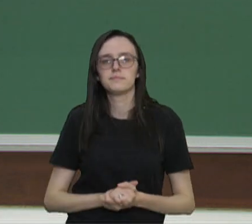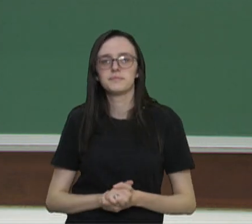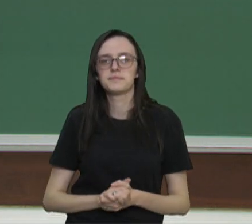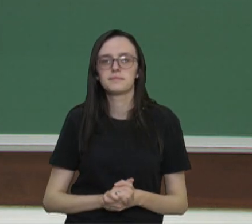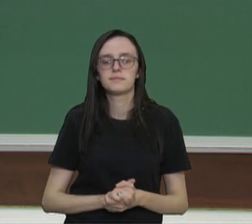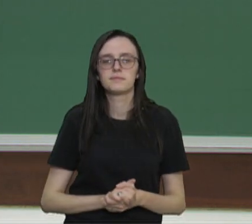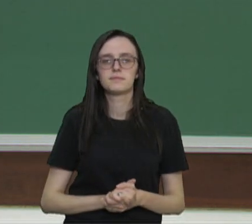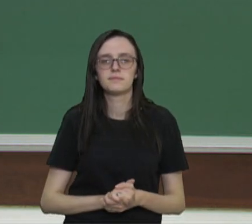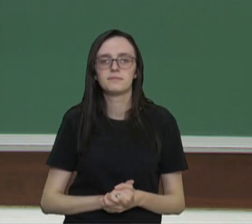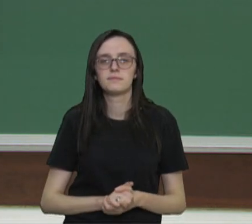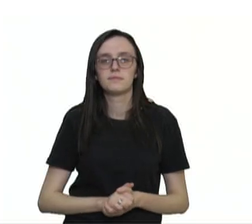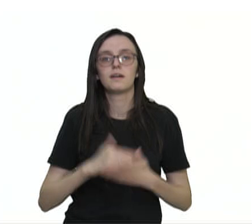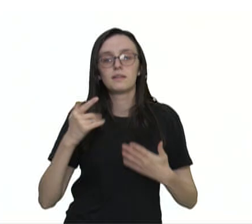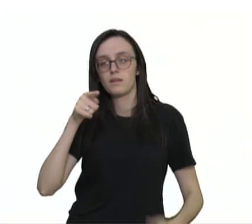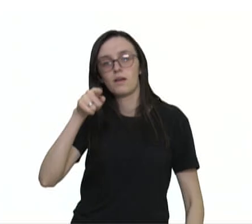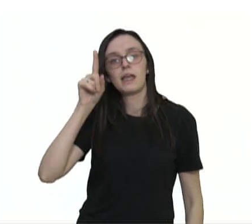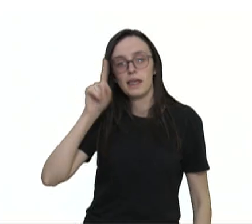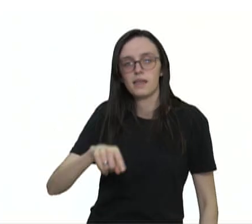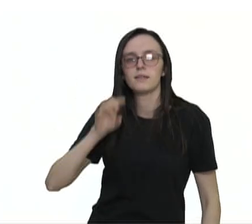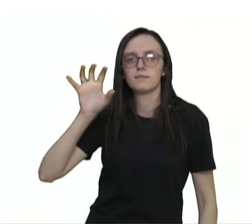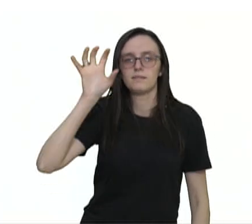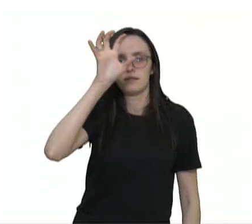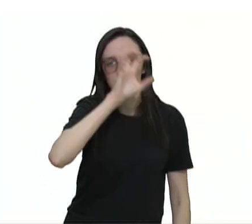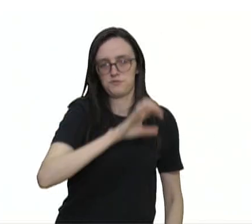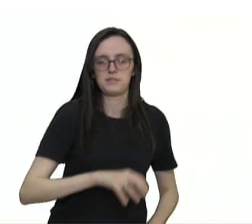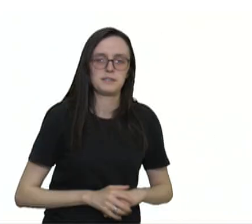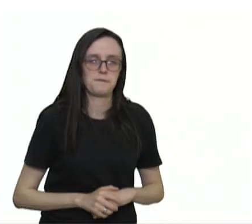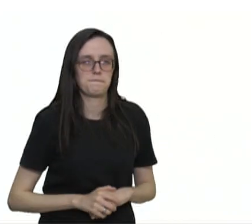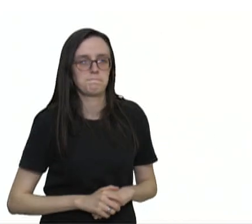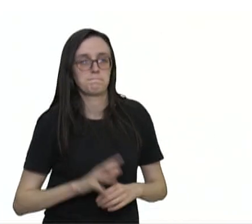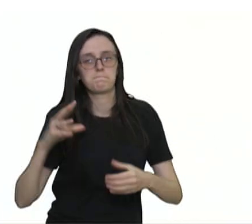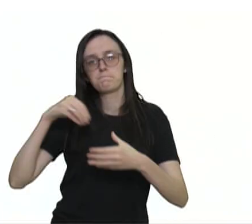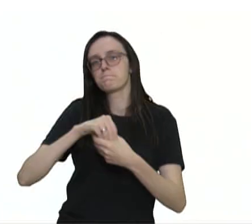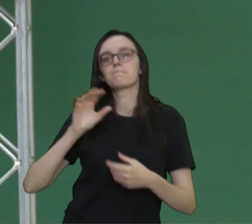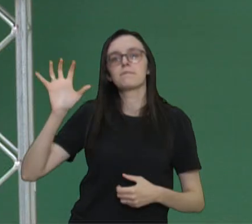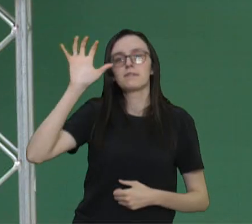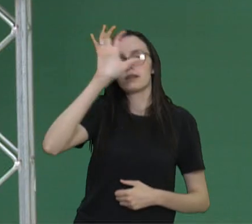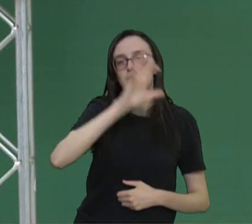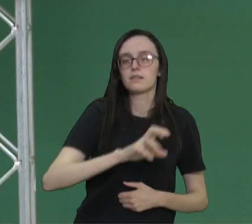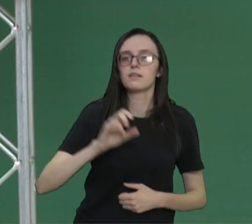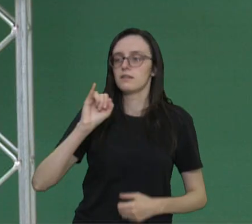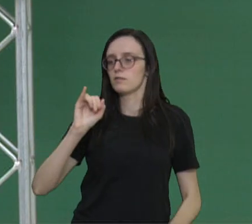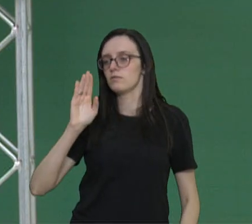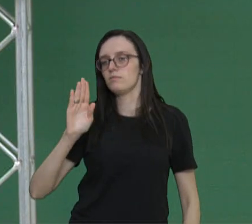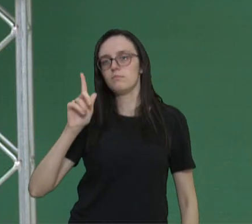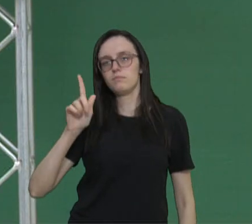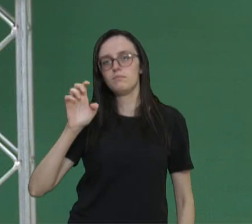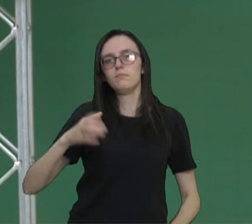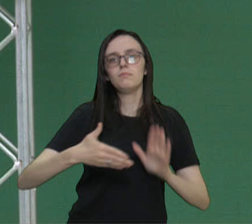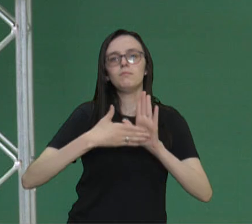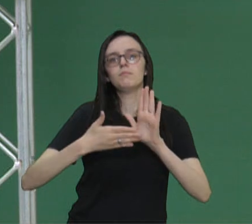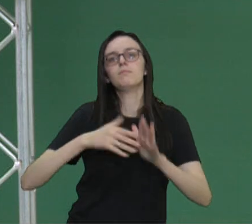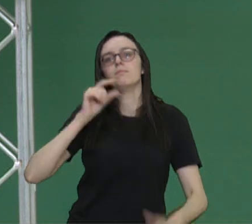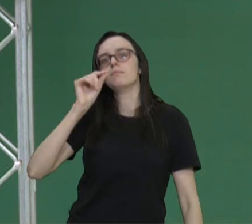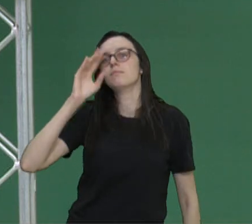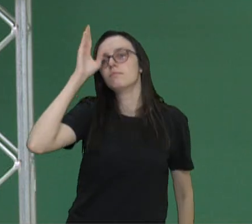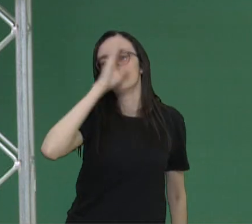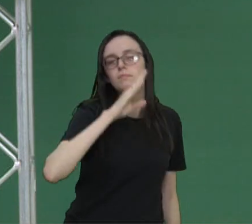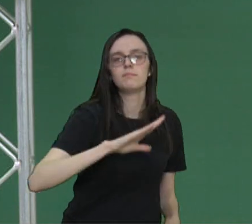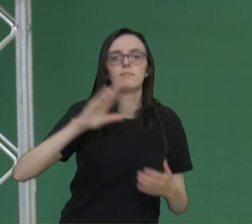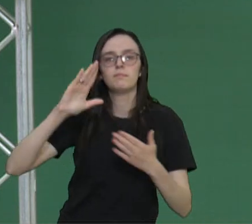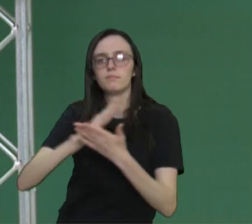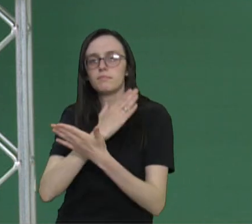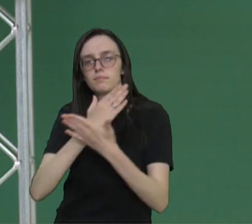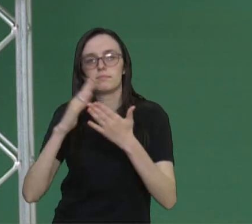Então, isso é regionalização. Dentro da regionalização, o IBGE, então, propõe lá que o Brasil seja dividido